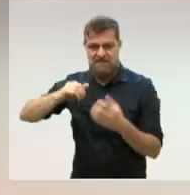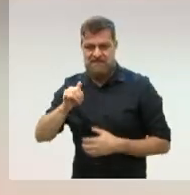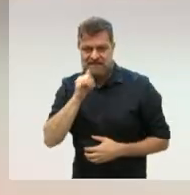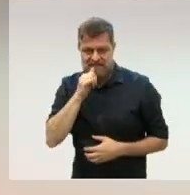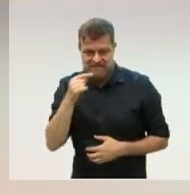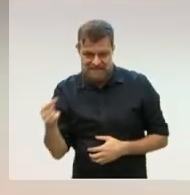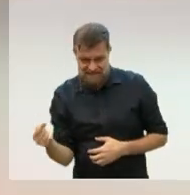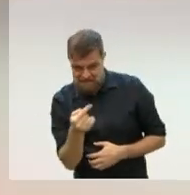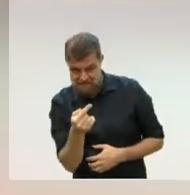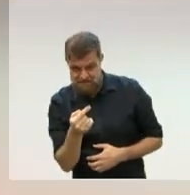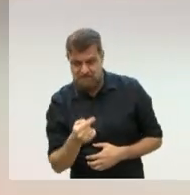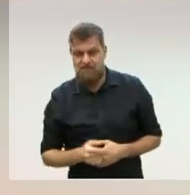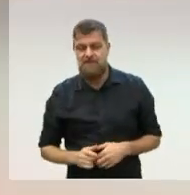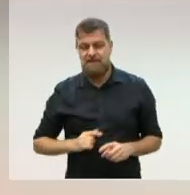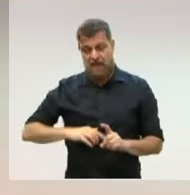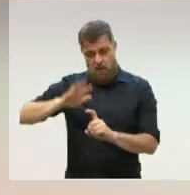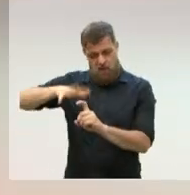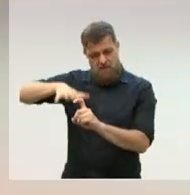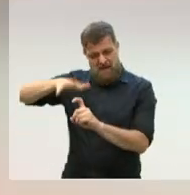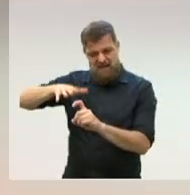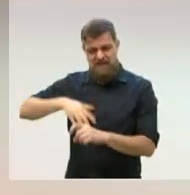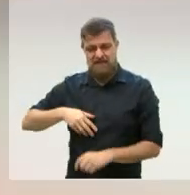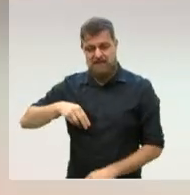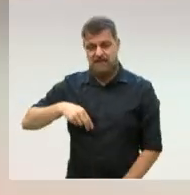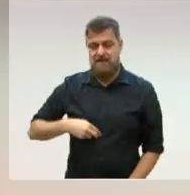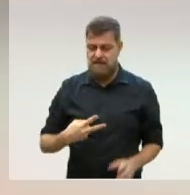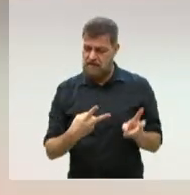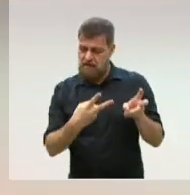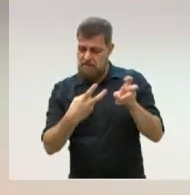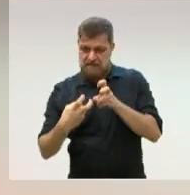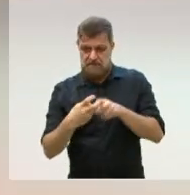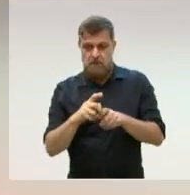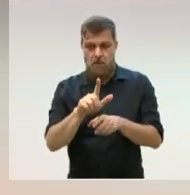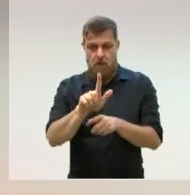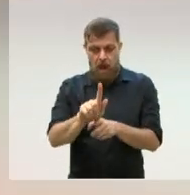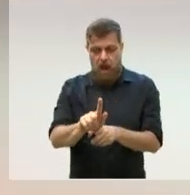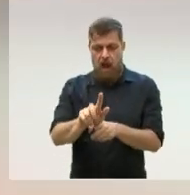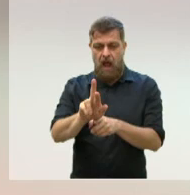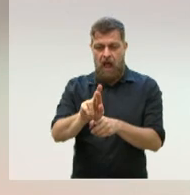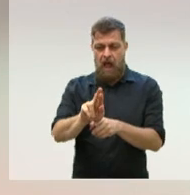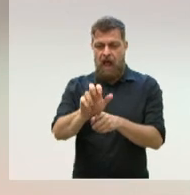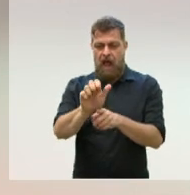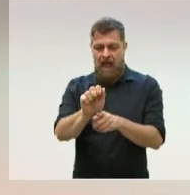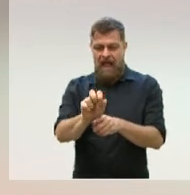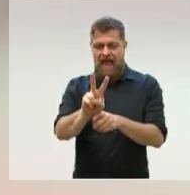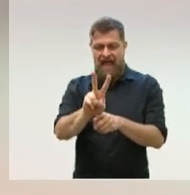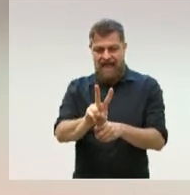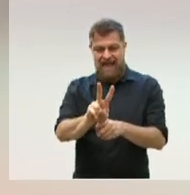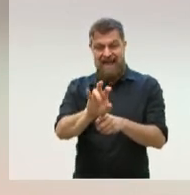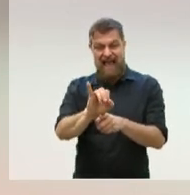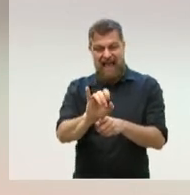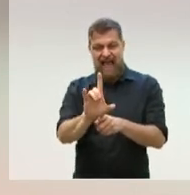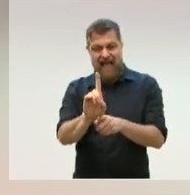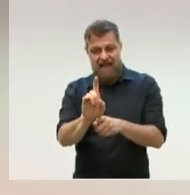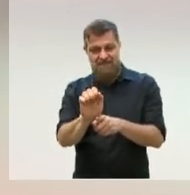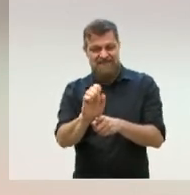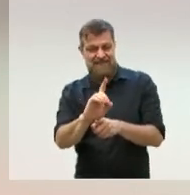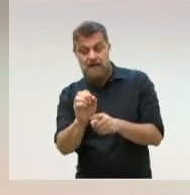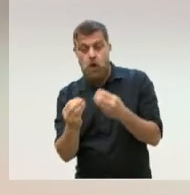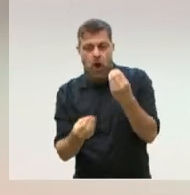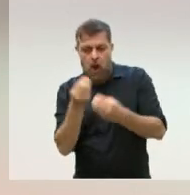né? Tem uma lenda dizendo que ele descobriu a gravidade ou desvendou a gravidade através da queda de uma